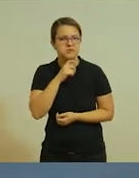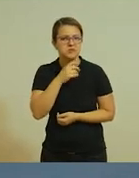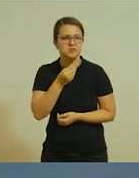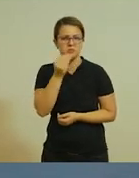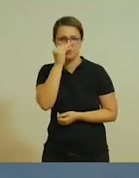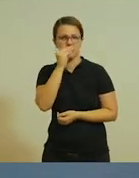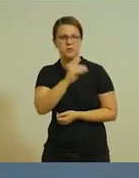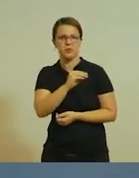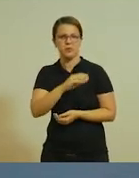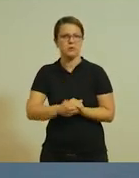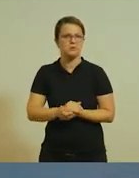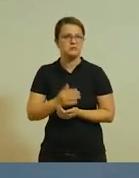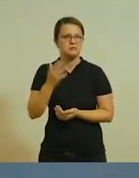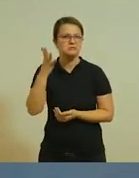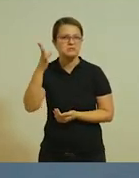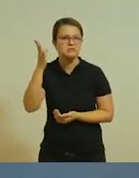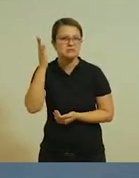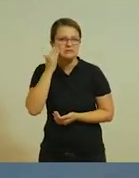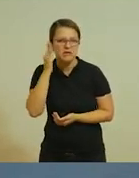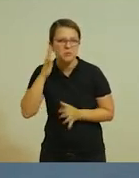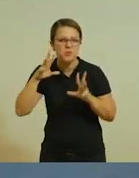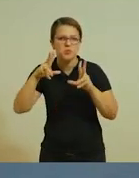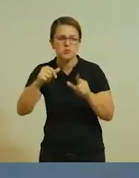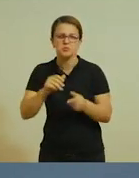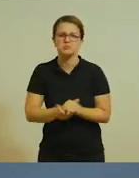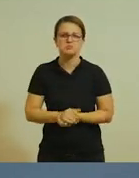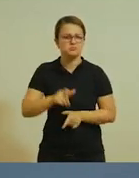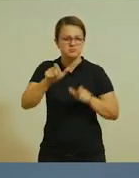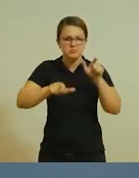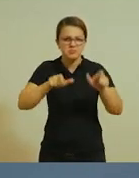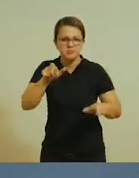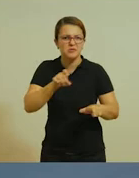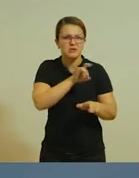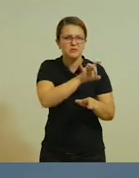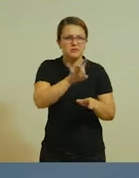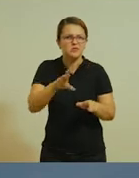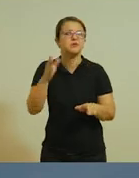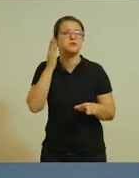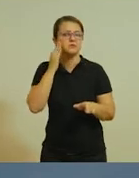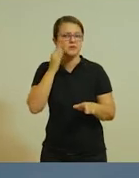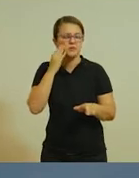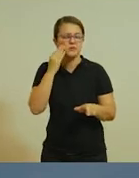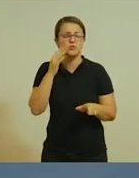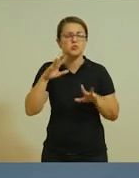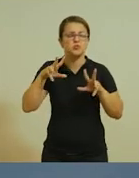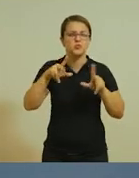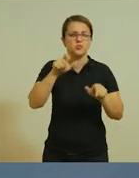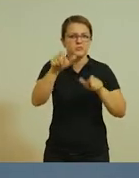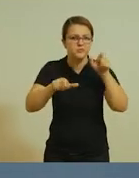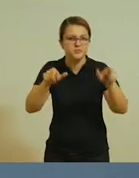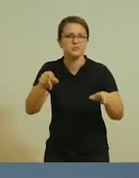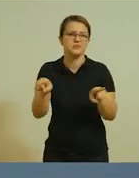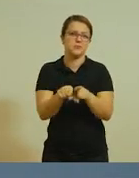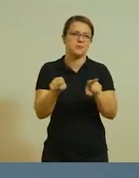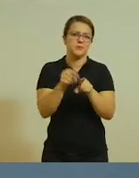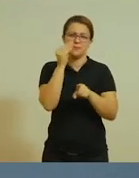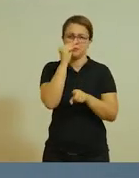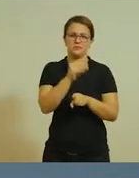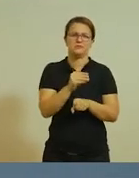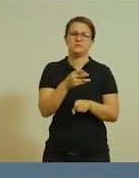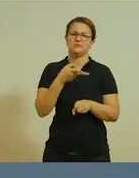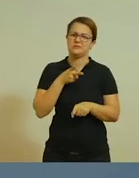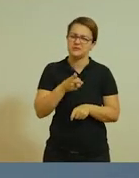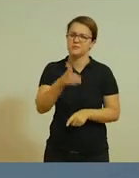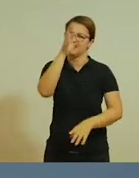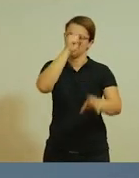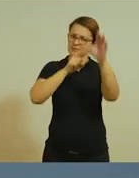tudo. Todos nós sabemos alguma coisa, todos nós ignoramos alguma coisa. Por isso, nós aprendemos